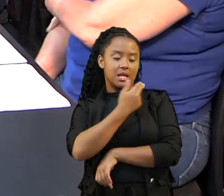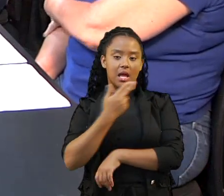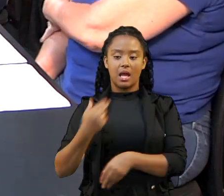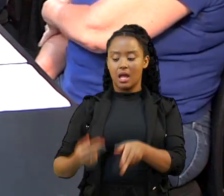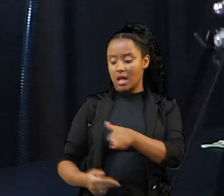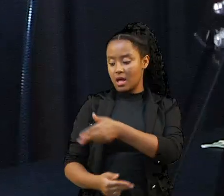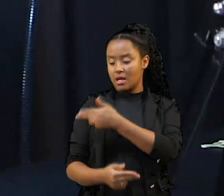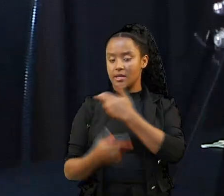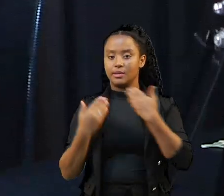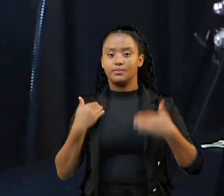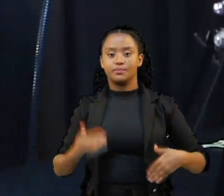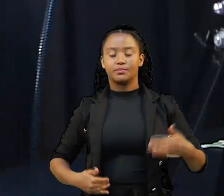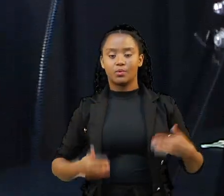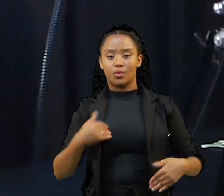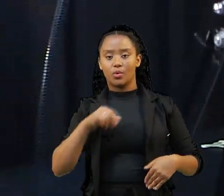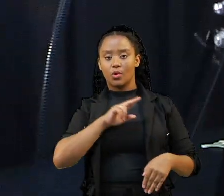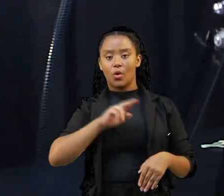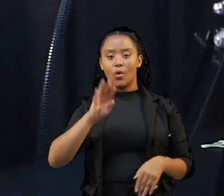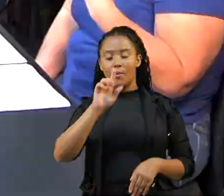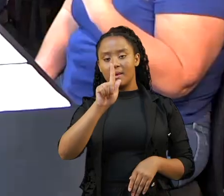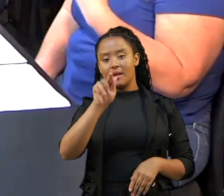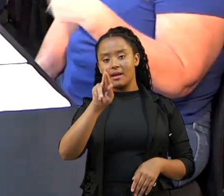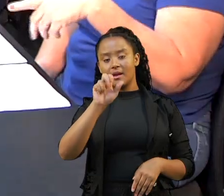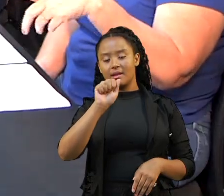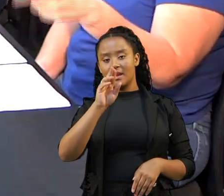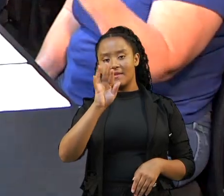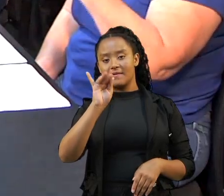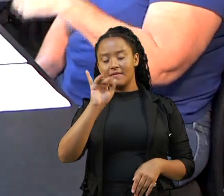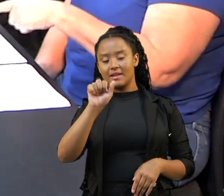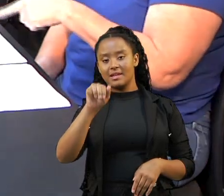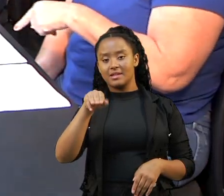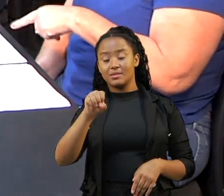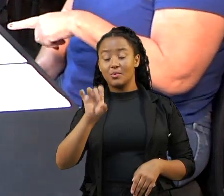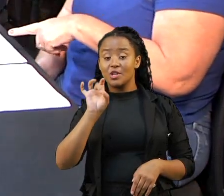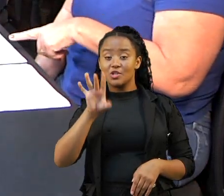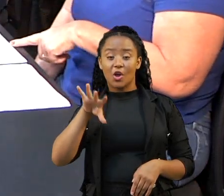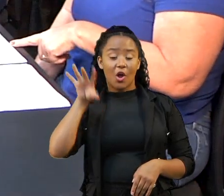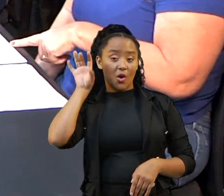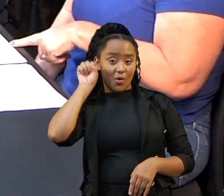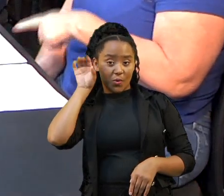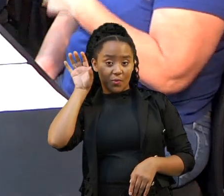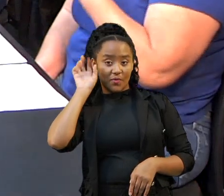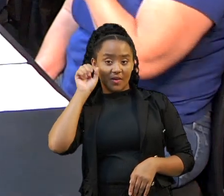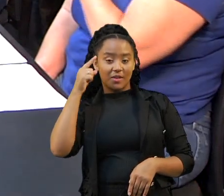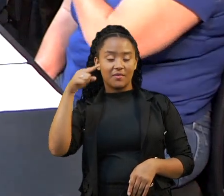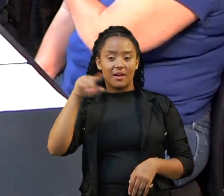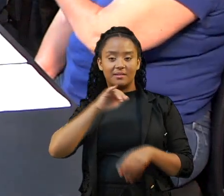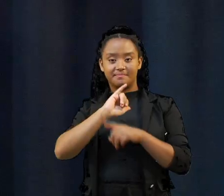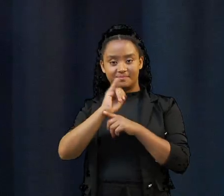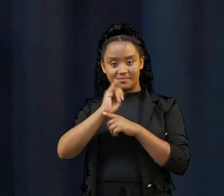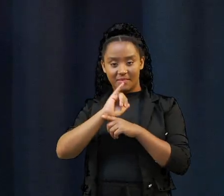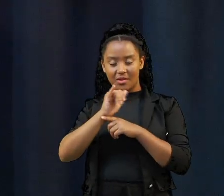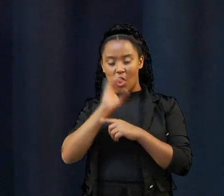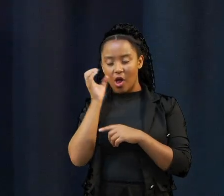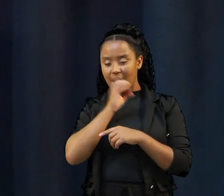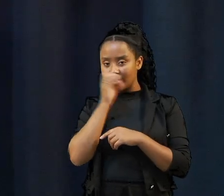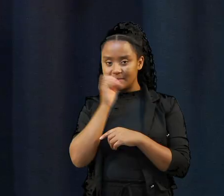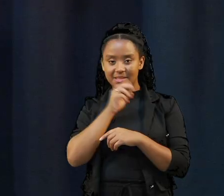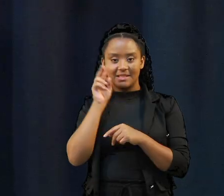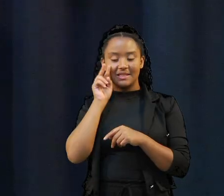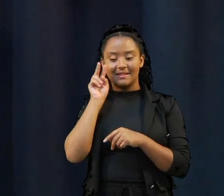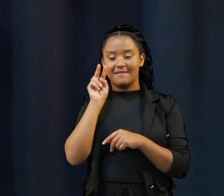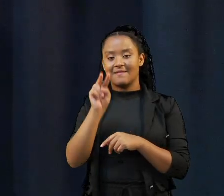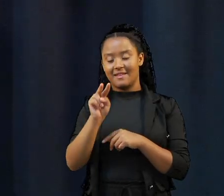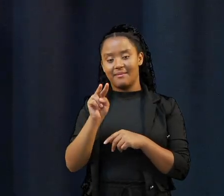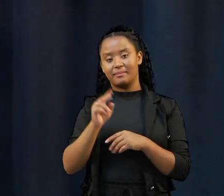não é isso, Brena? E para quem está nos ouvindo, é só correr lá no canal do YouTube e assistir para ver todos esses grafismos